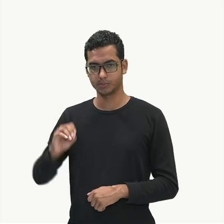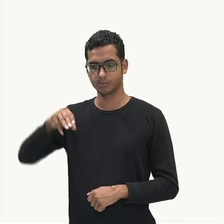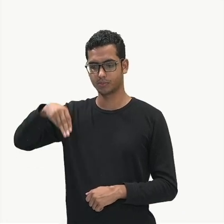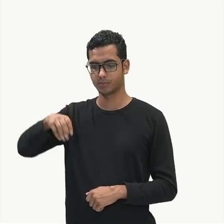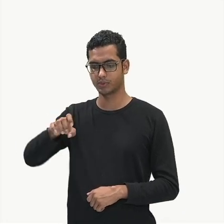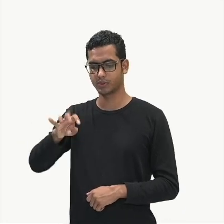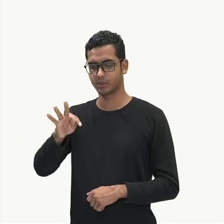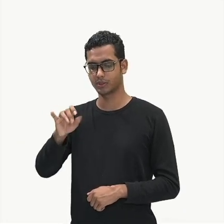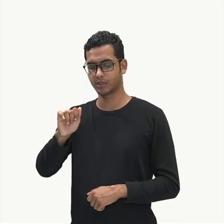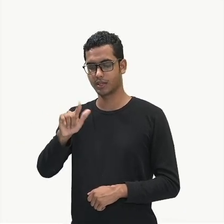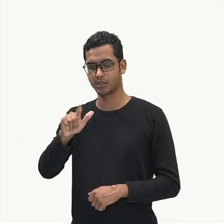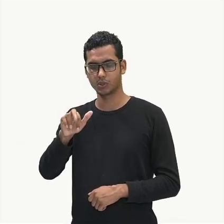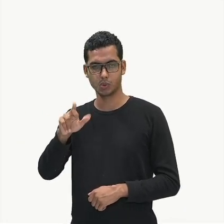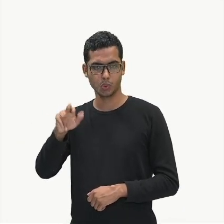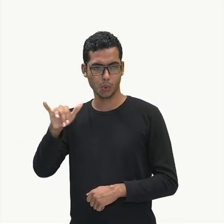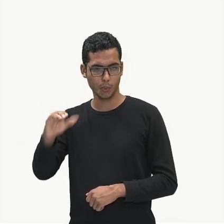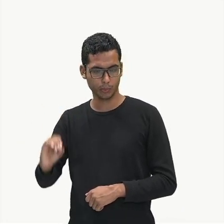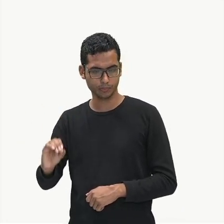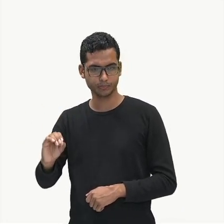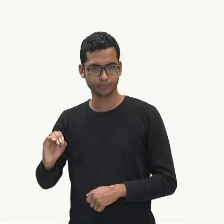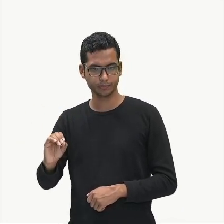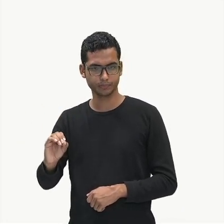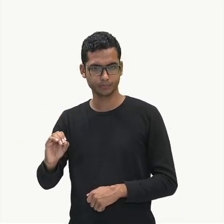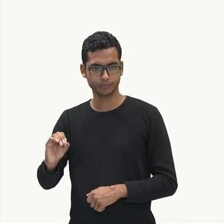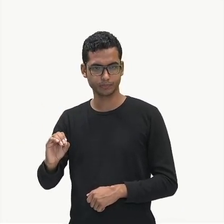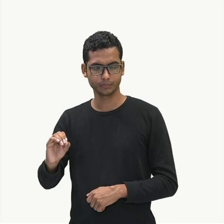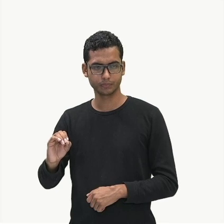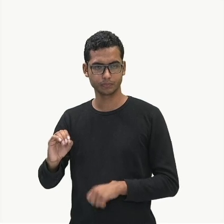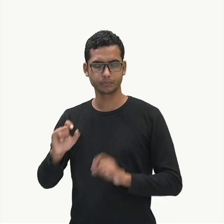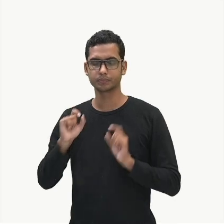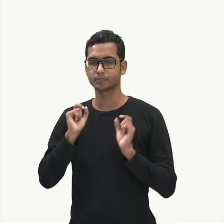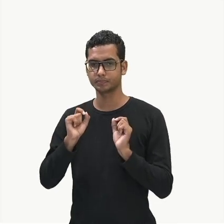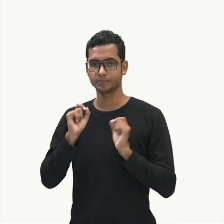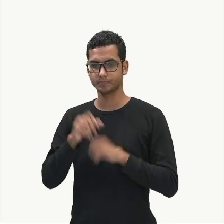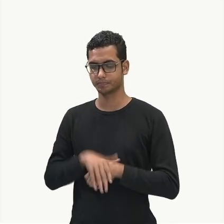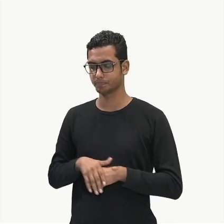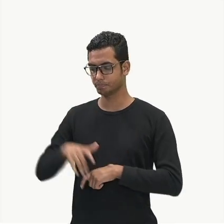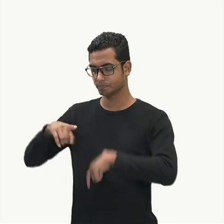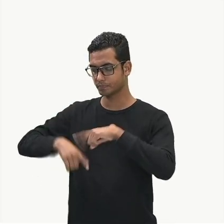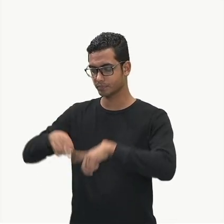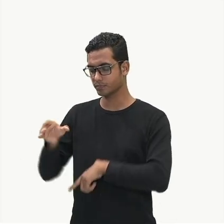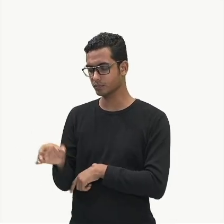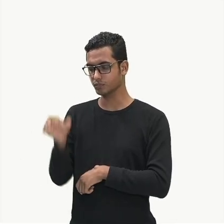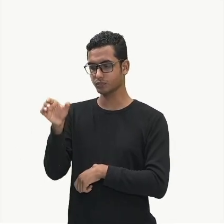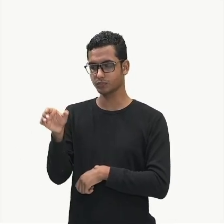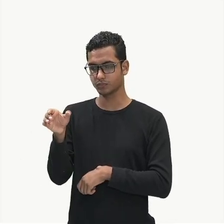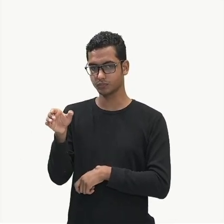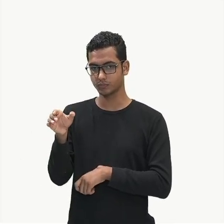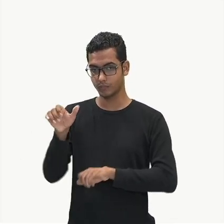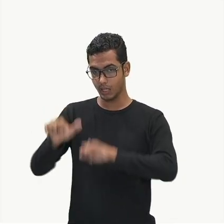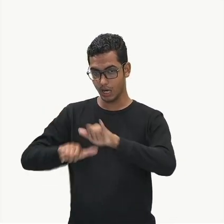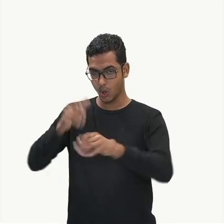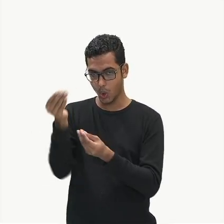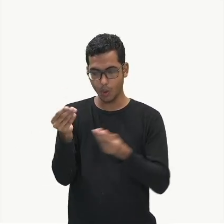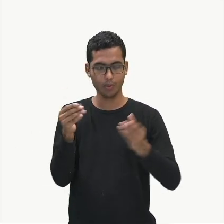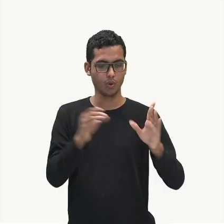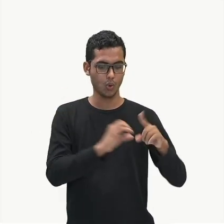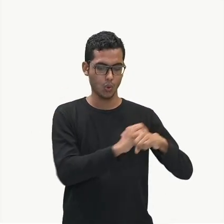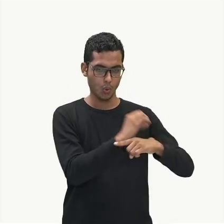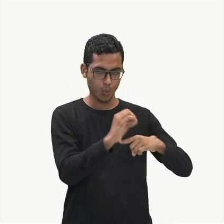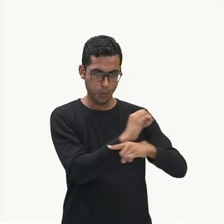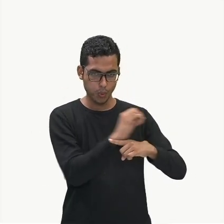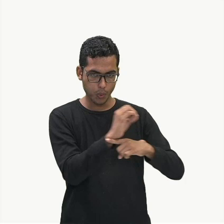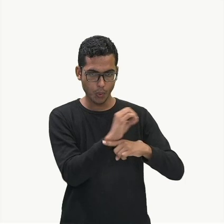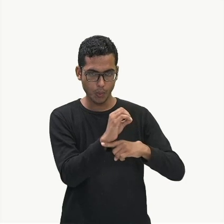sódio metálico, ele reage com oxigênio, ele